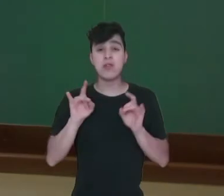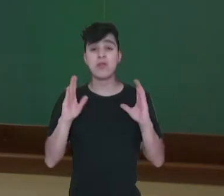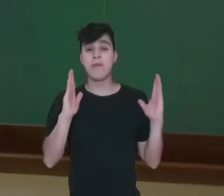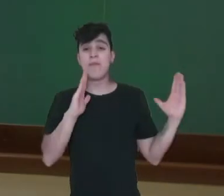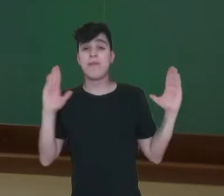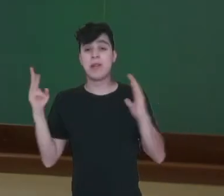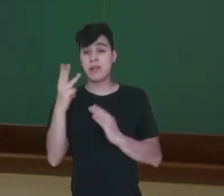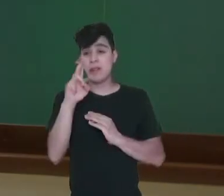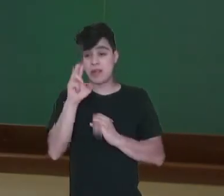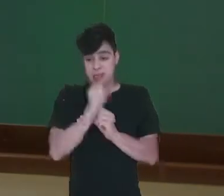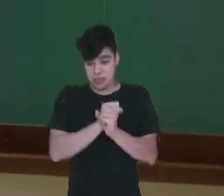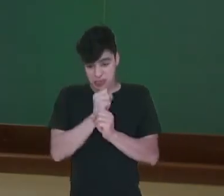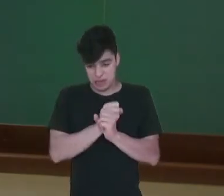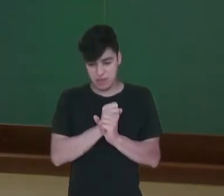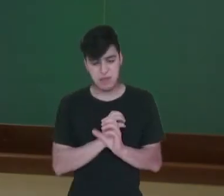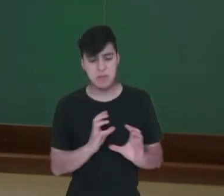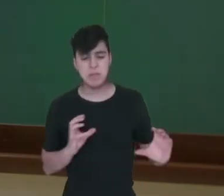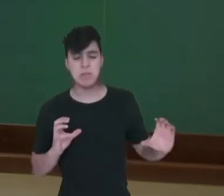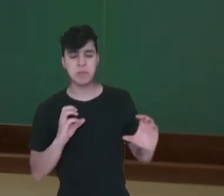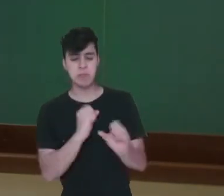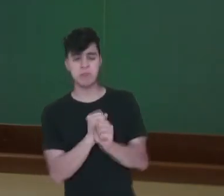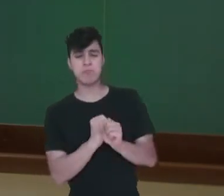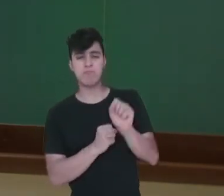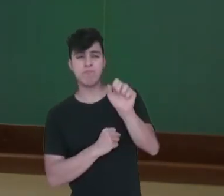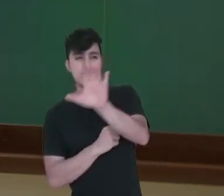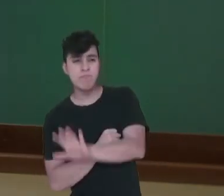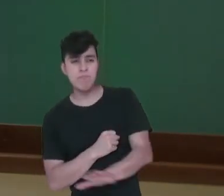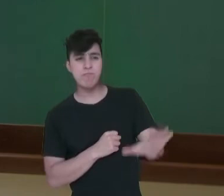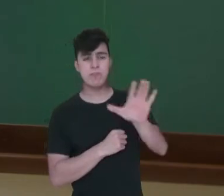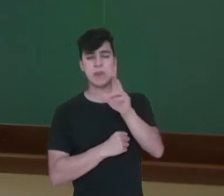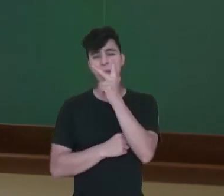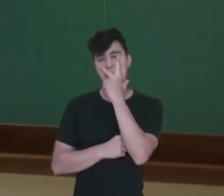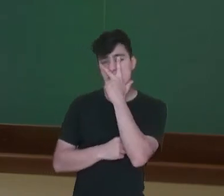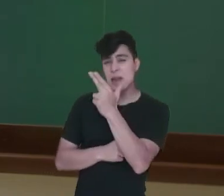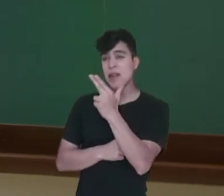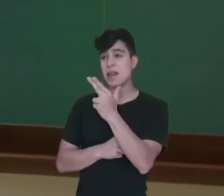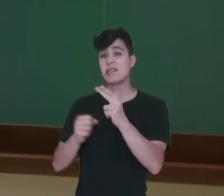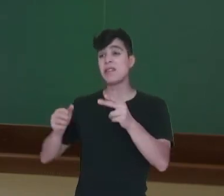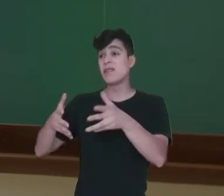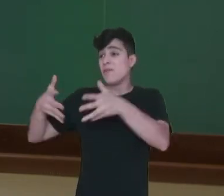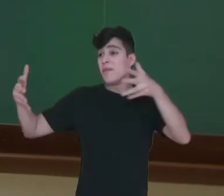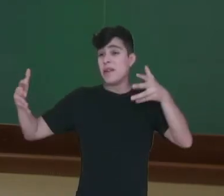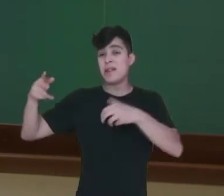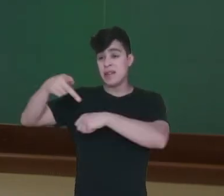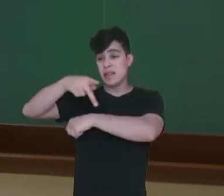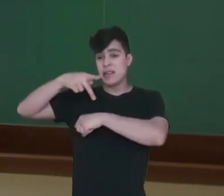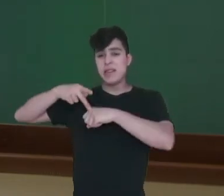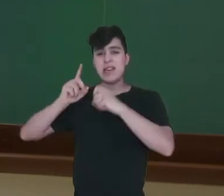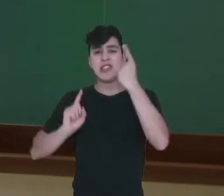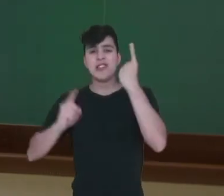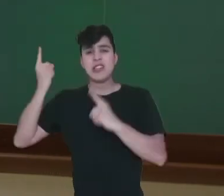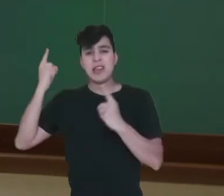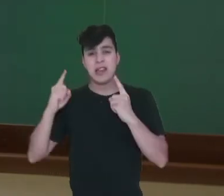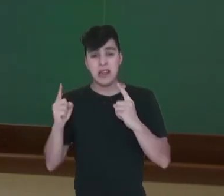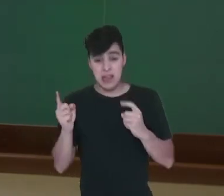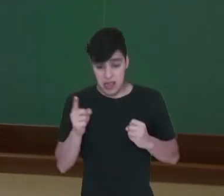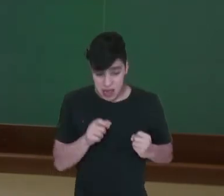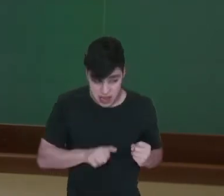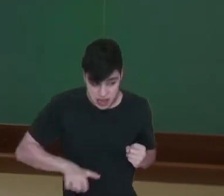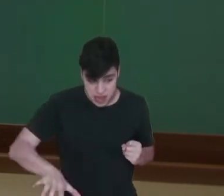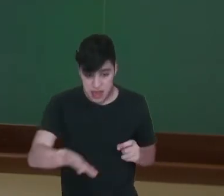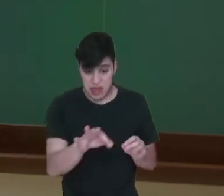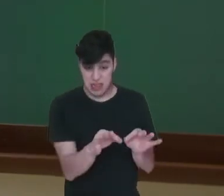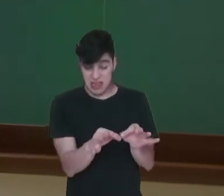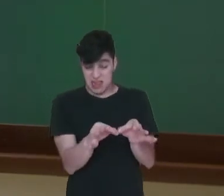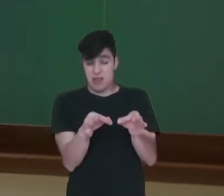anos. Quanto equivale essa área ali? Ao tamanho do Chile. Ou seja, é uma área imensa de